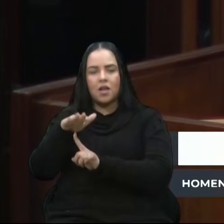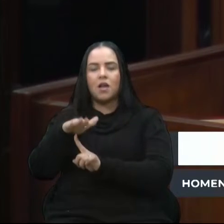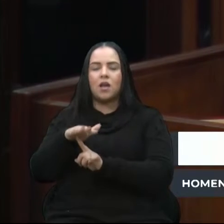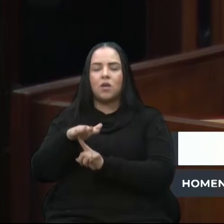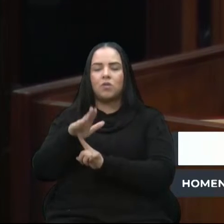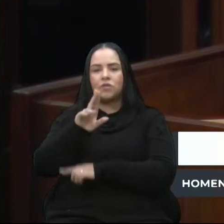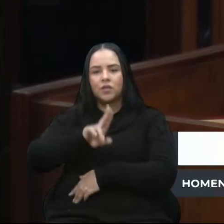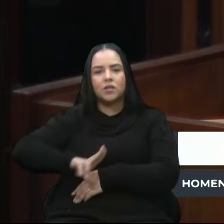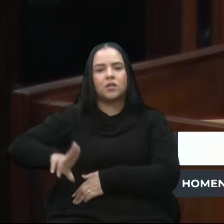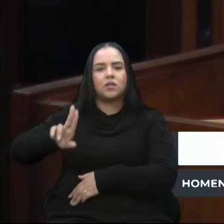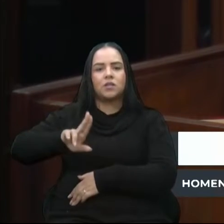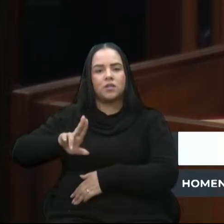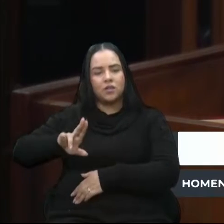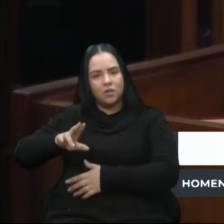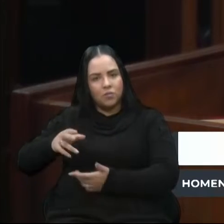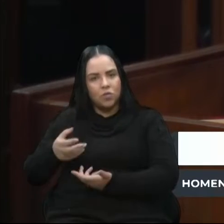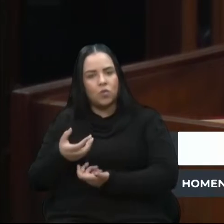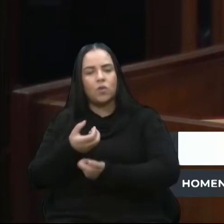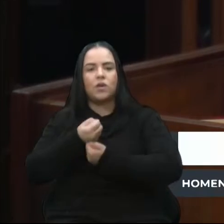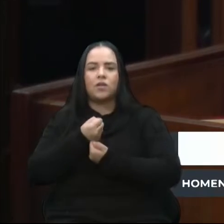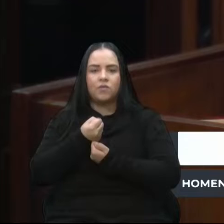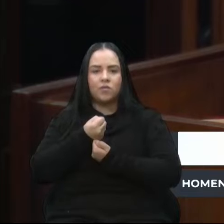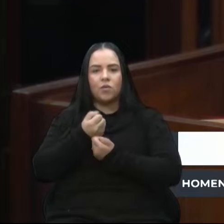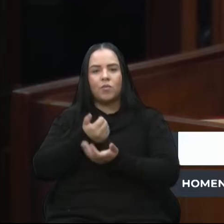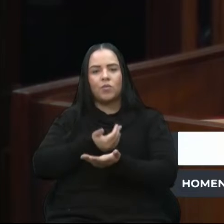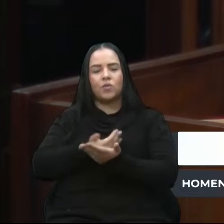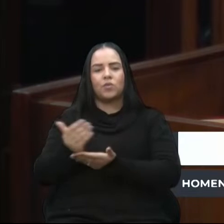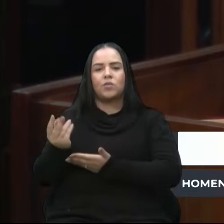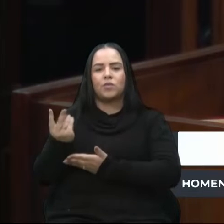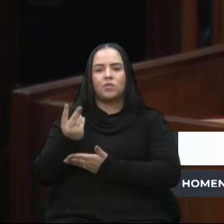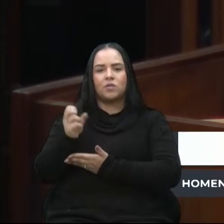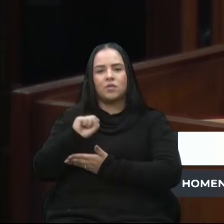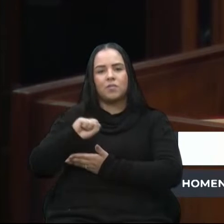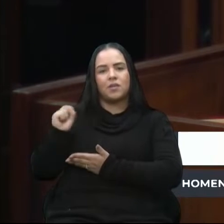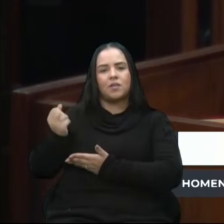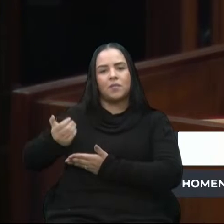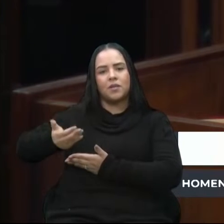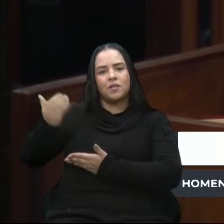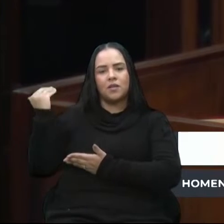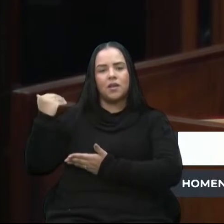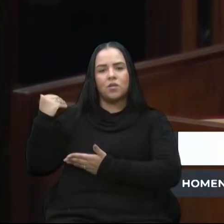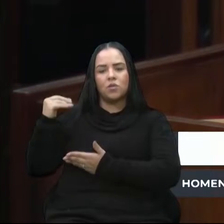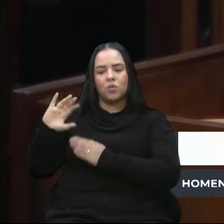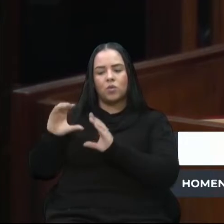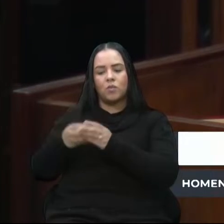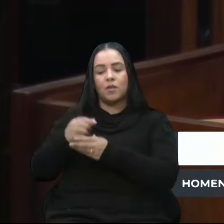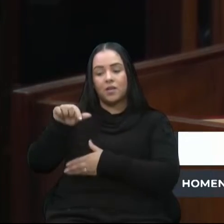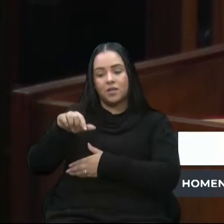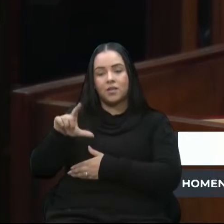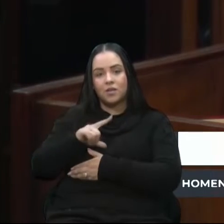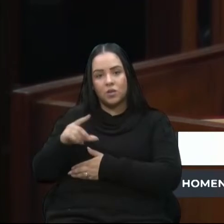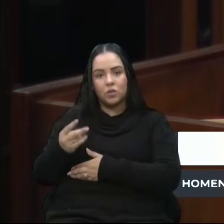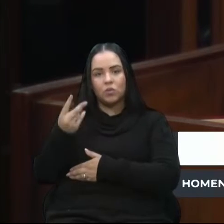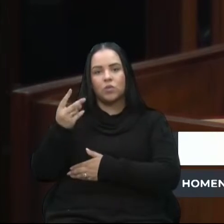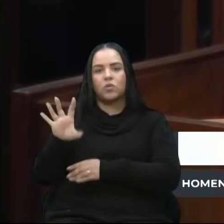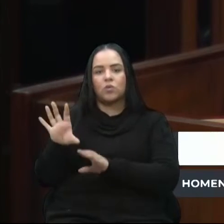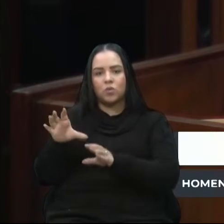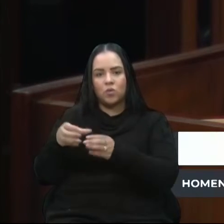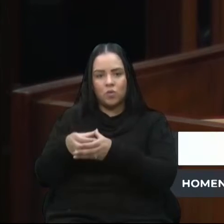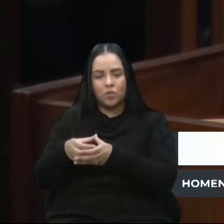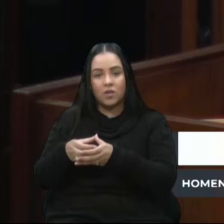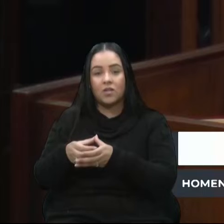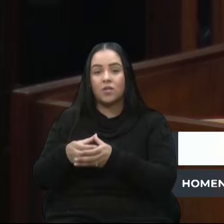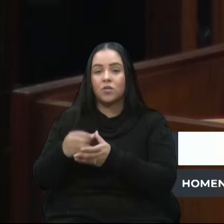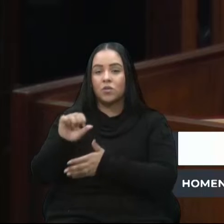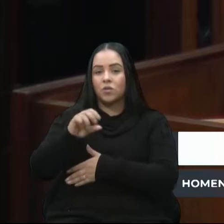que abraçou. Já está começando no segundo semestre do ano passado, com uma turma. Este ano já tem 2 turmas, e no segundo semestre